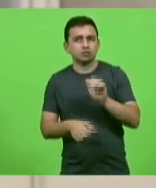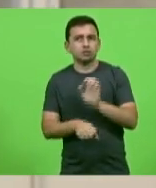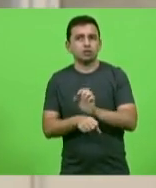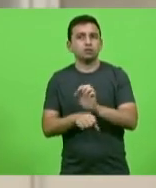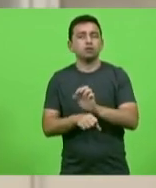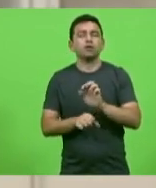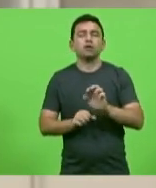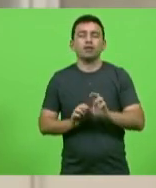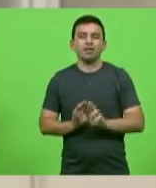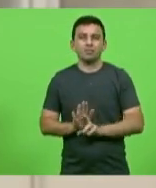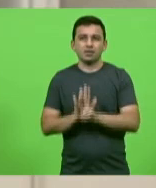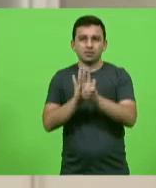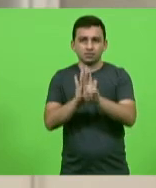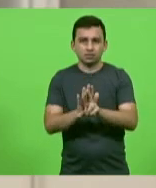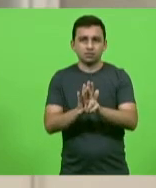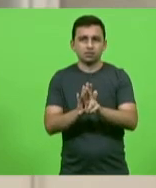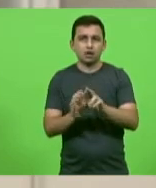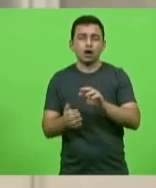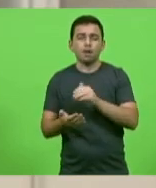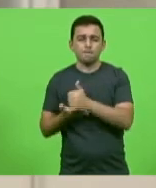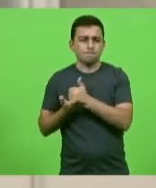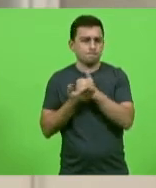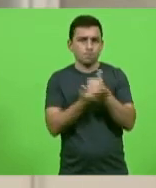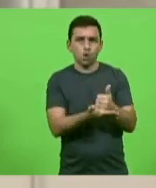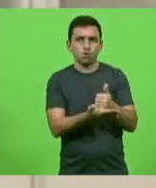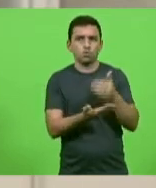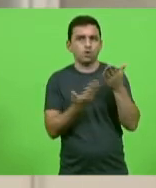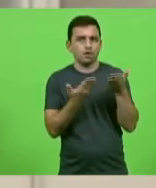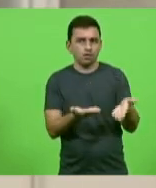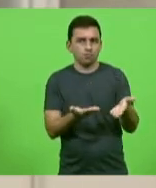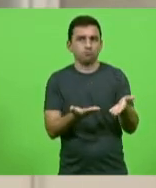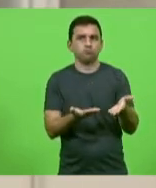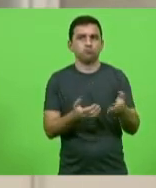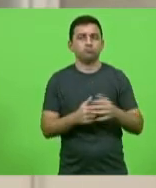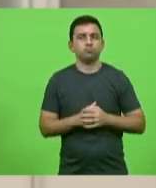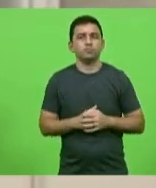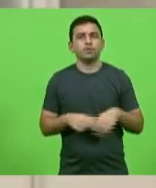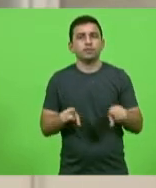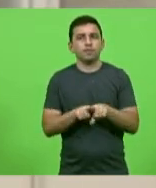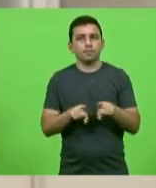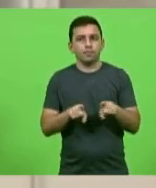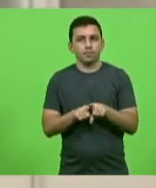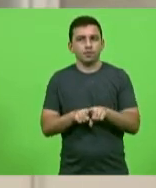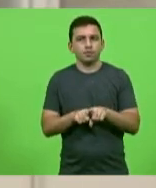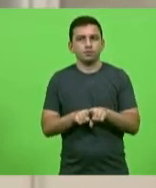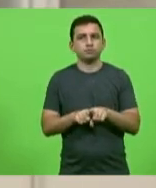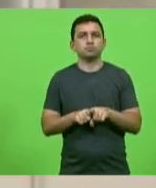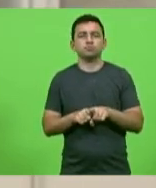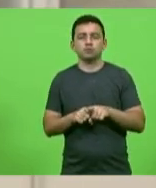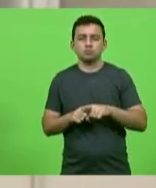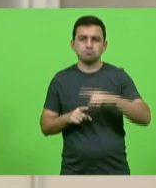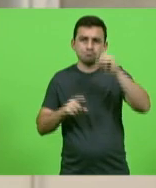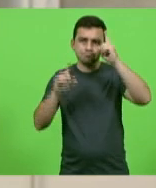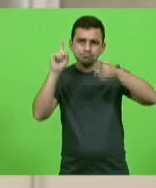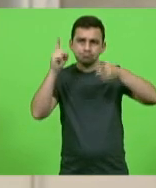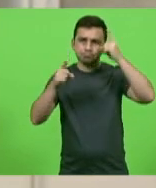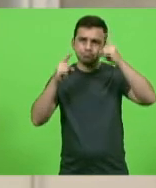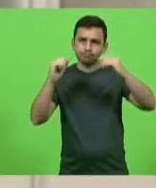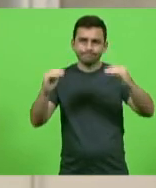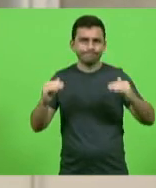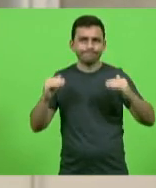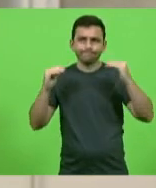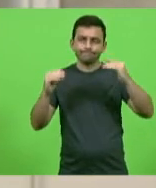representa o auxílio direto ao chefe do executivo demoro a quadro de Jeová com a autoridade máxima